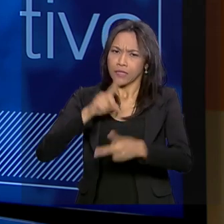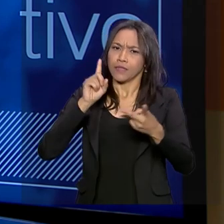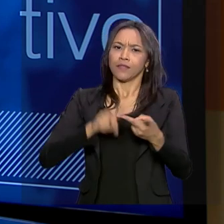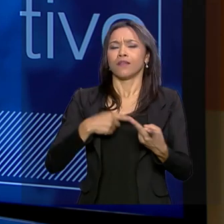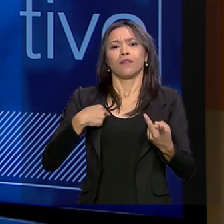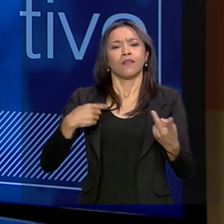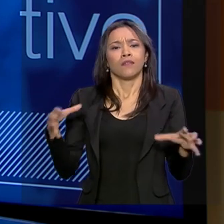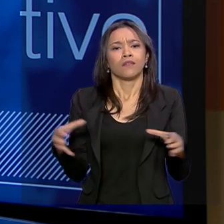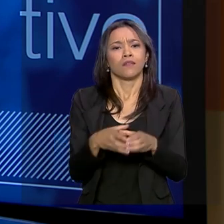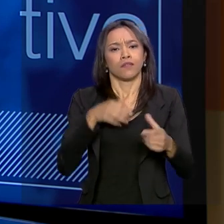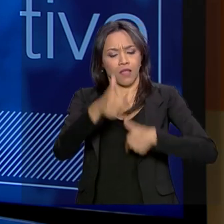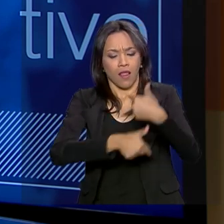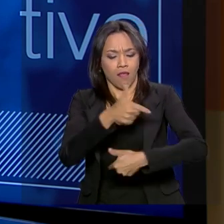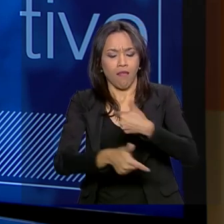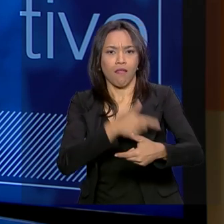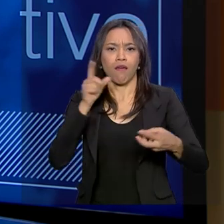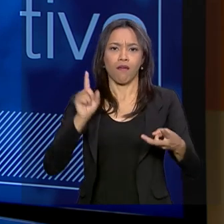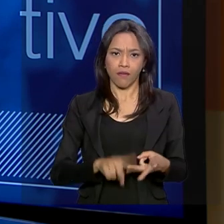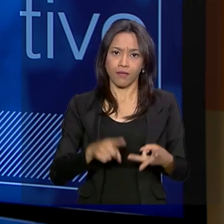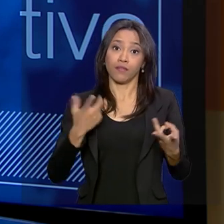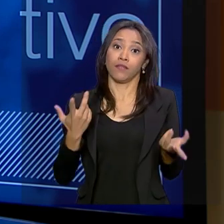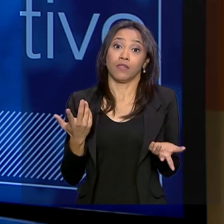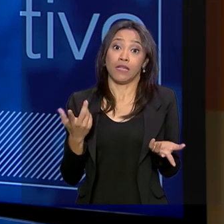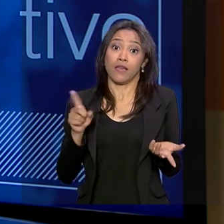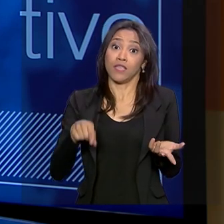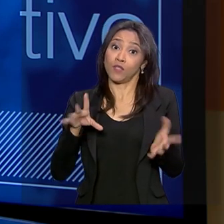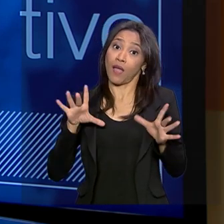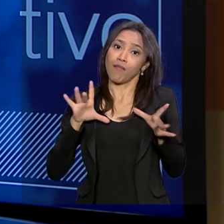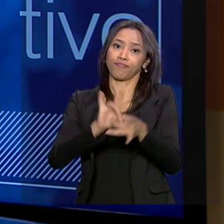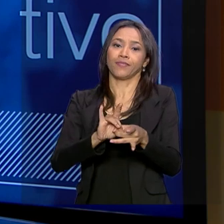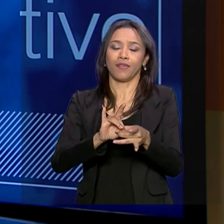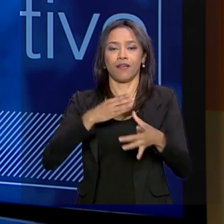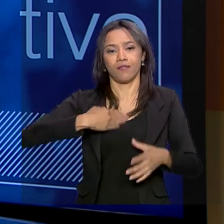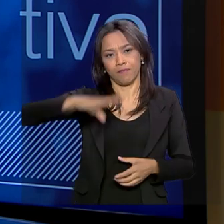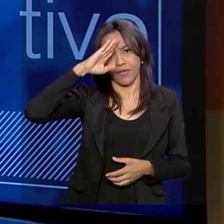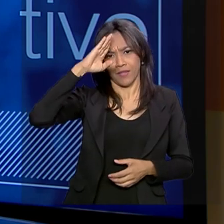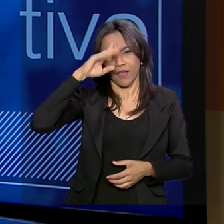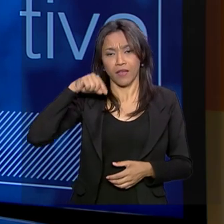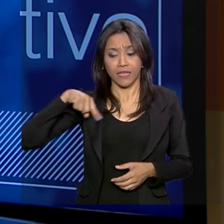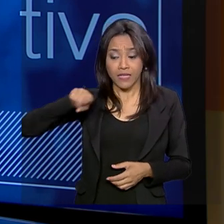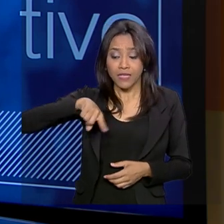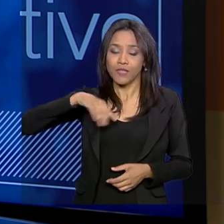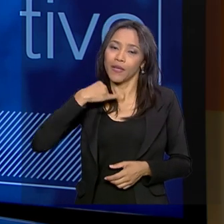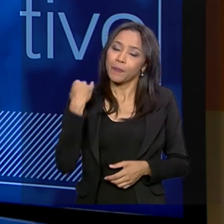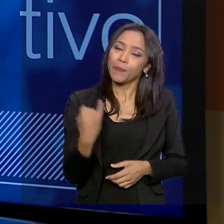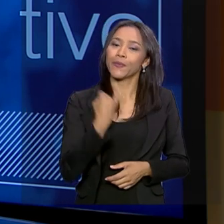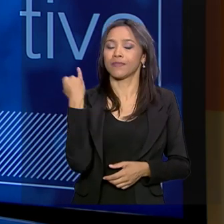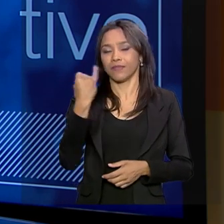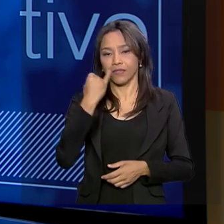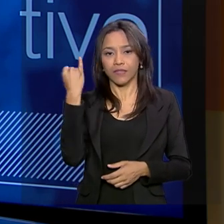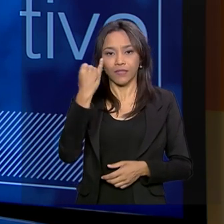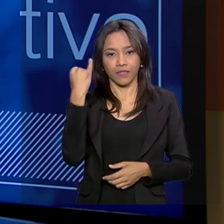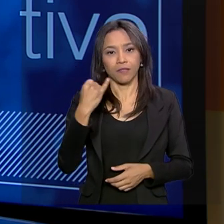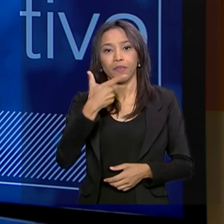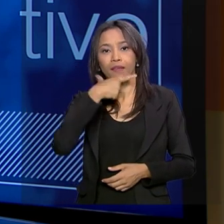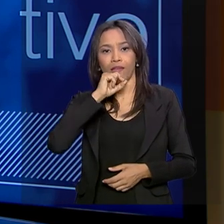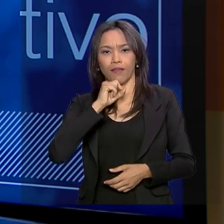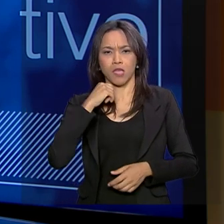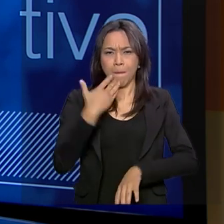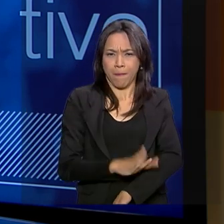virtudes inerentes à vida militar e também essenciais ao esportista, particularmente de alto